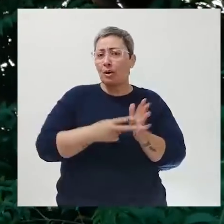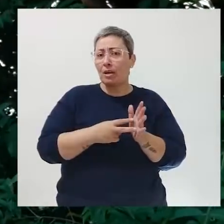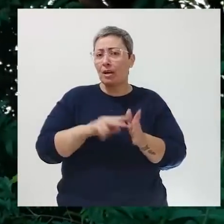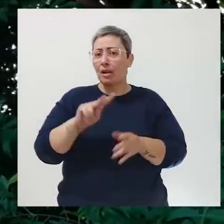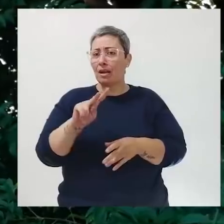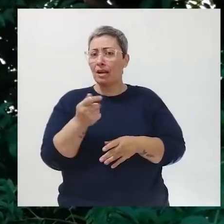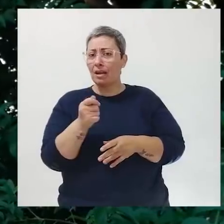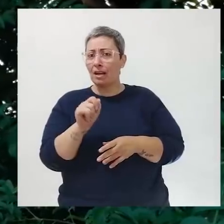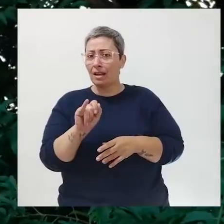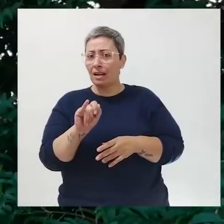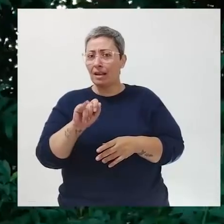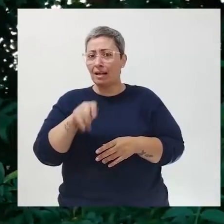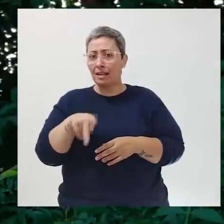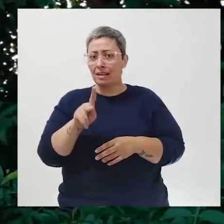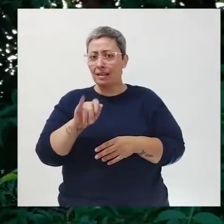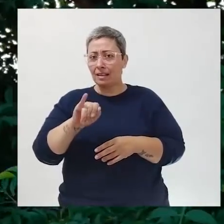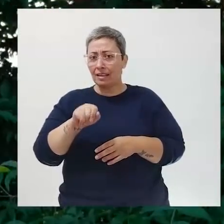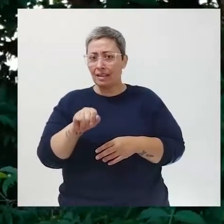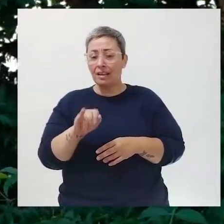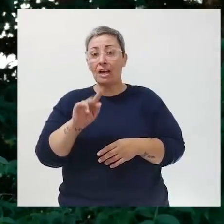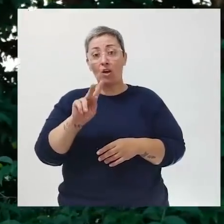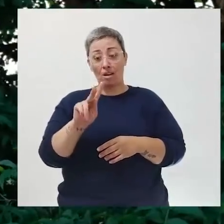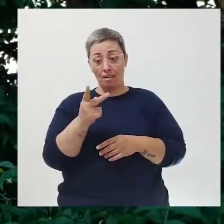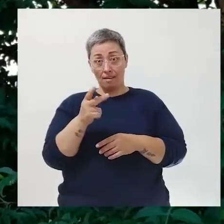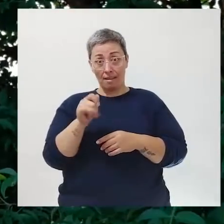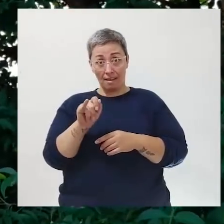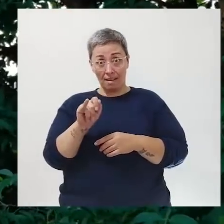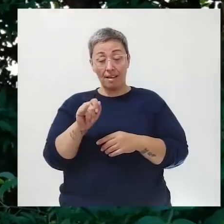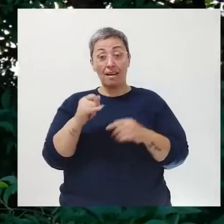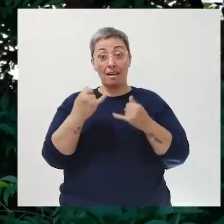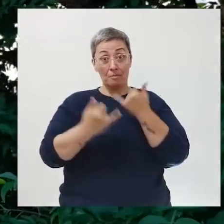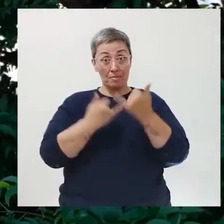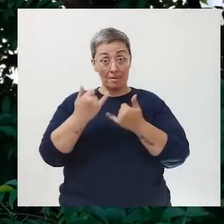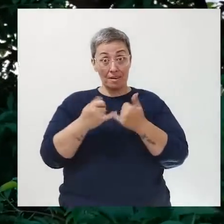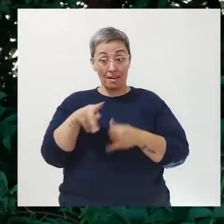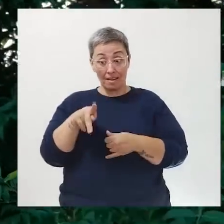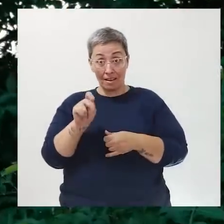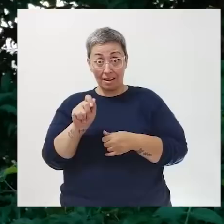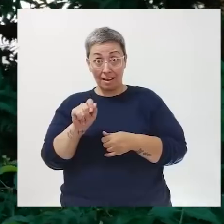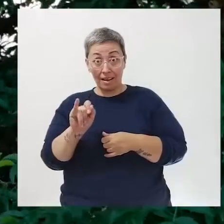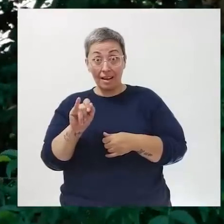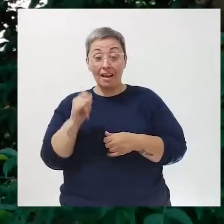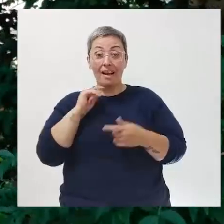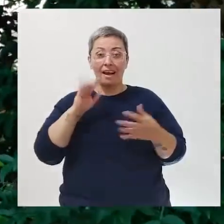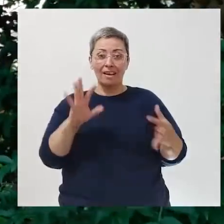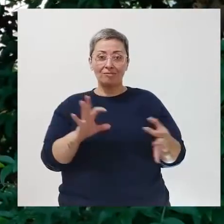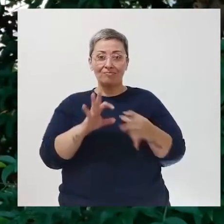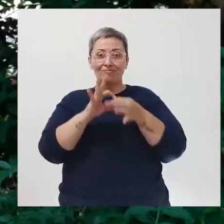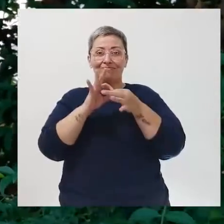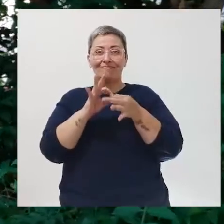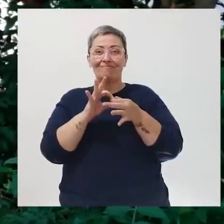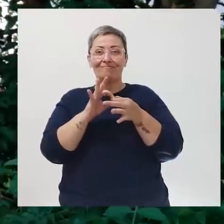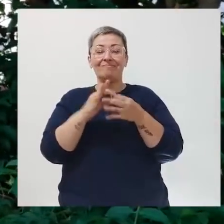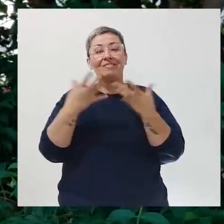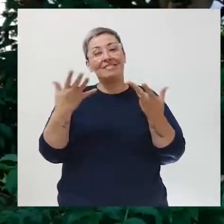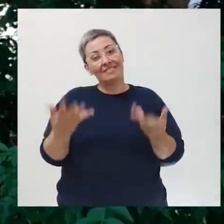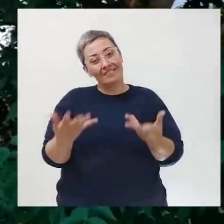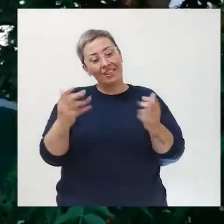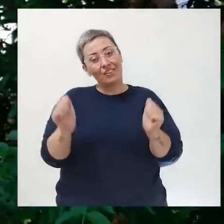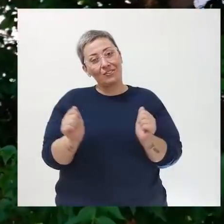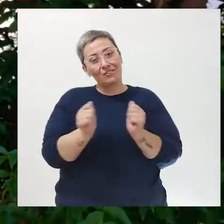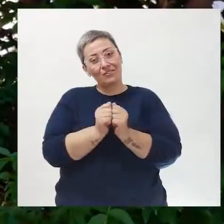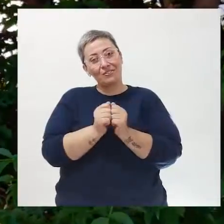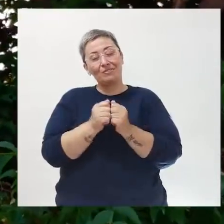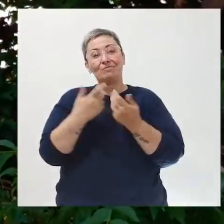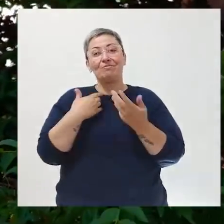significa haikai? Hai, brincadeira. Kai, harmonia. Então, juntos,